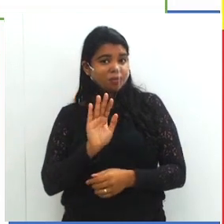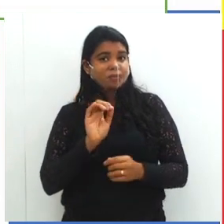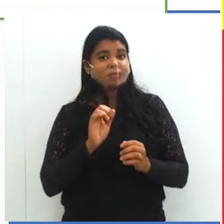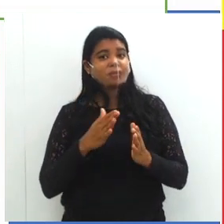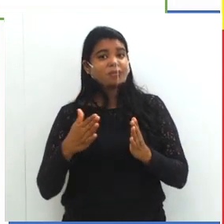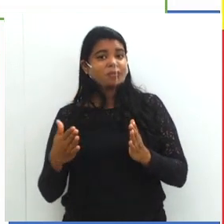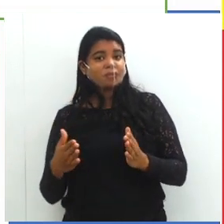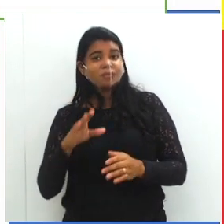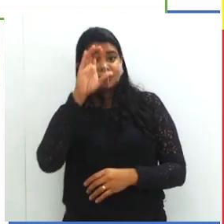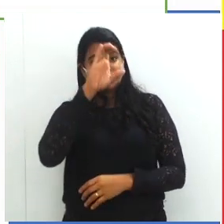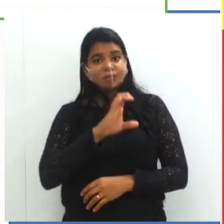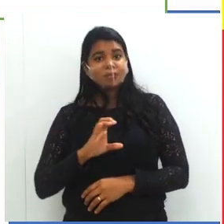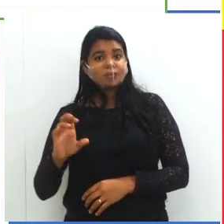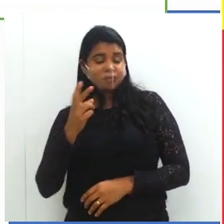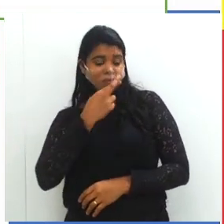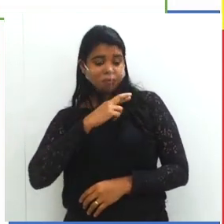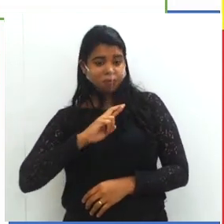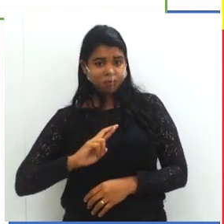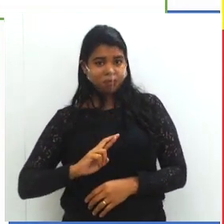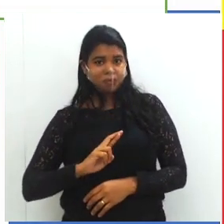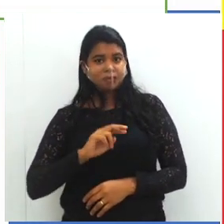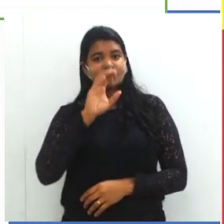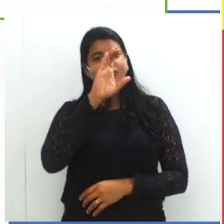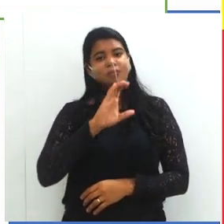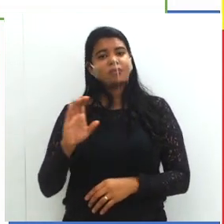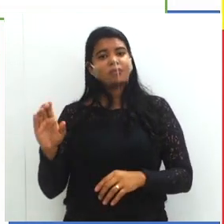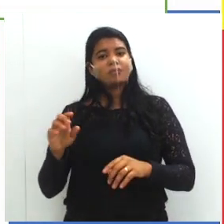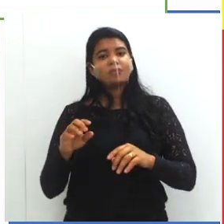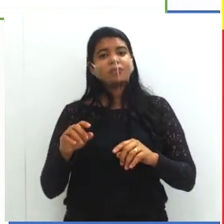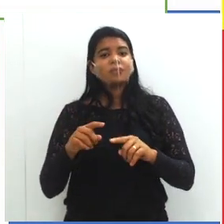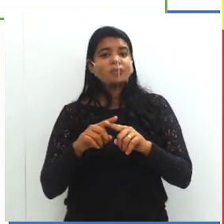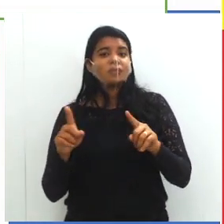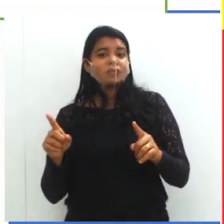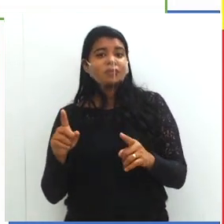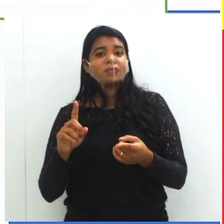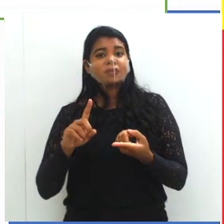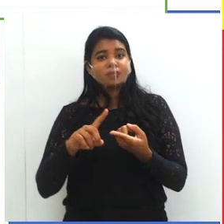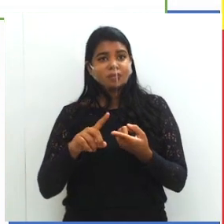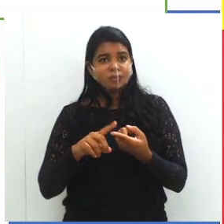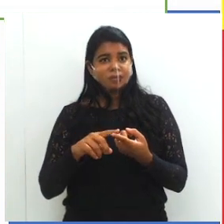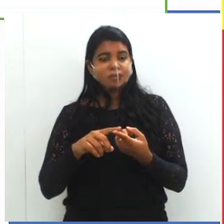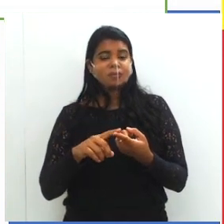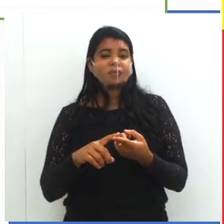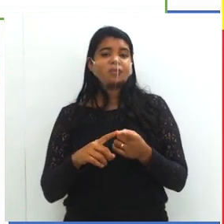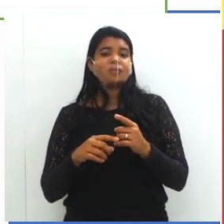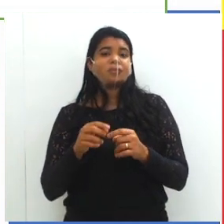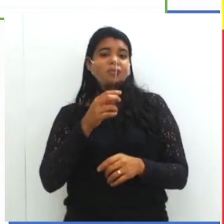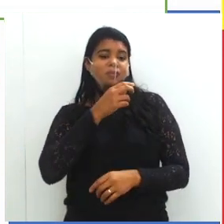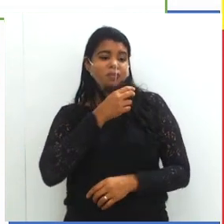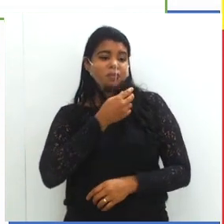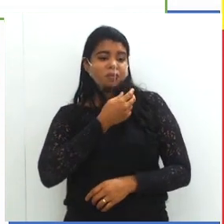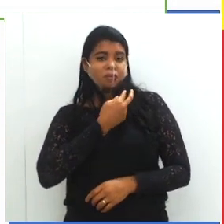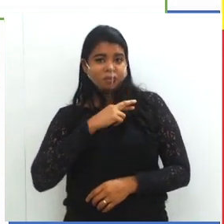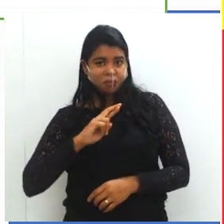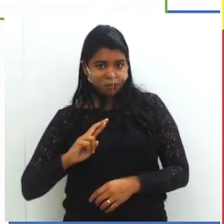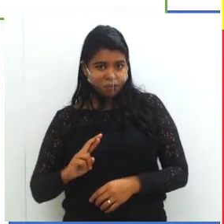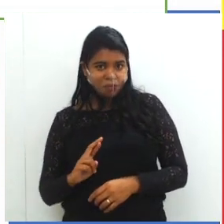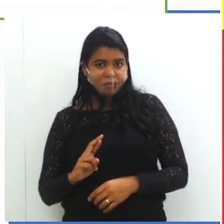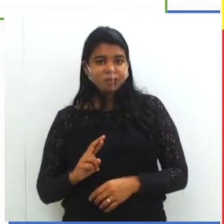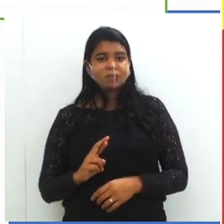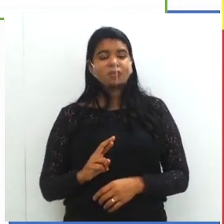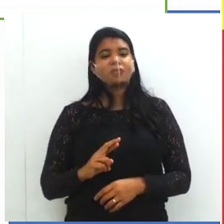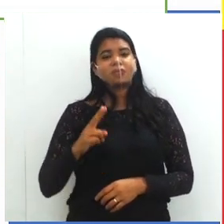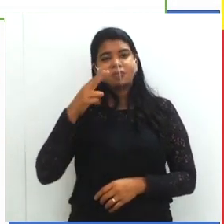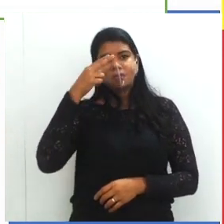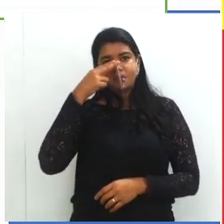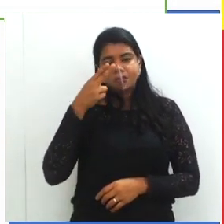na tradição católica, na religião católica, mas também na própria religião protestante, vamos